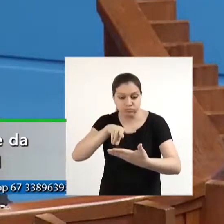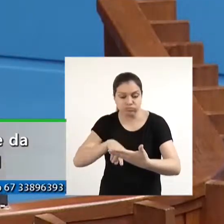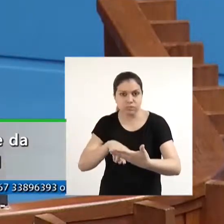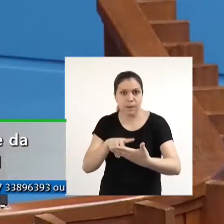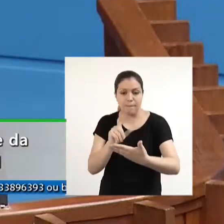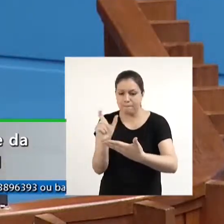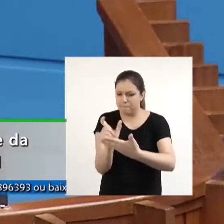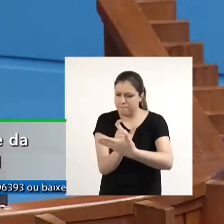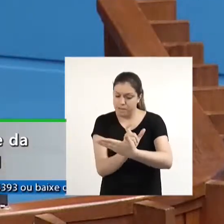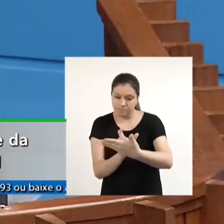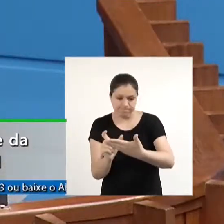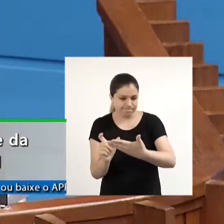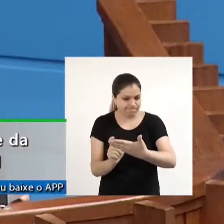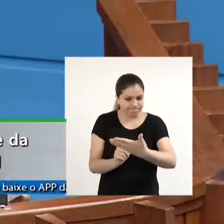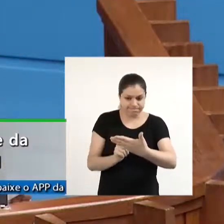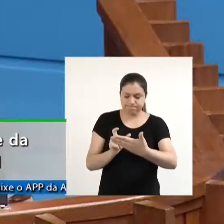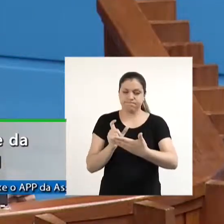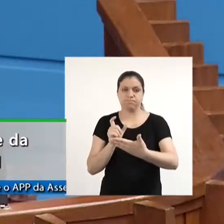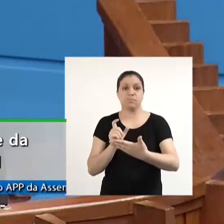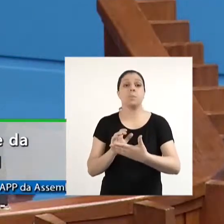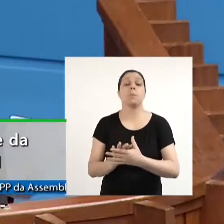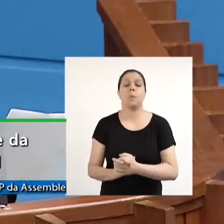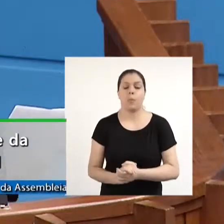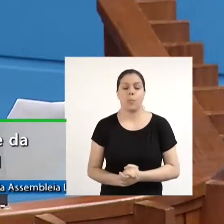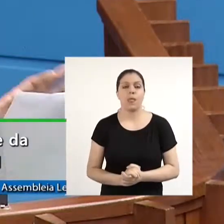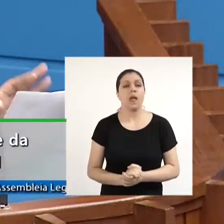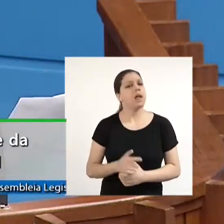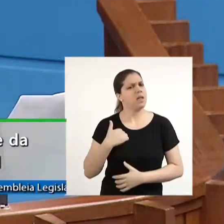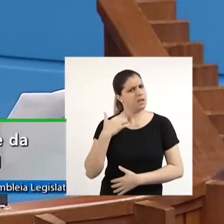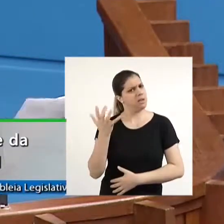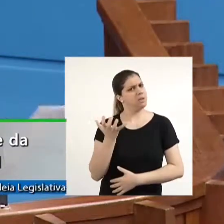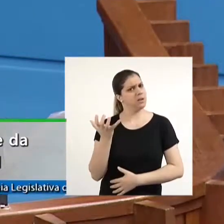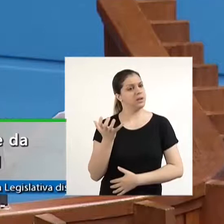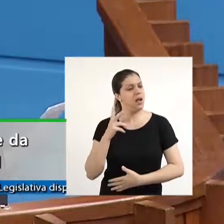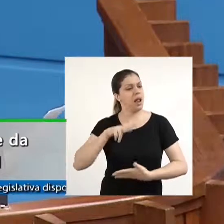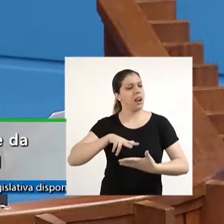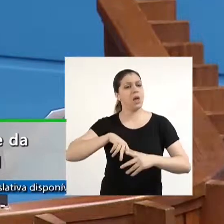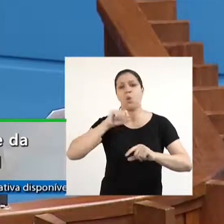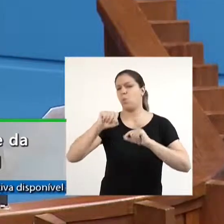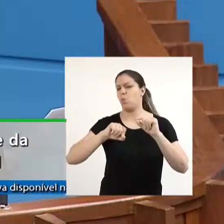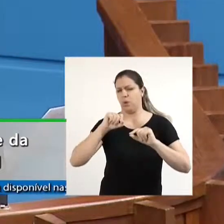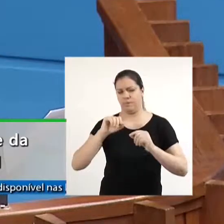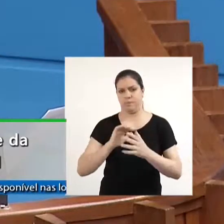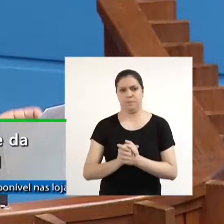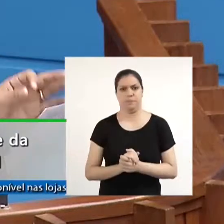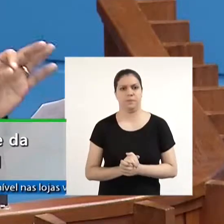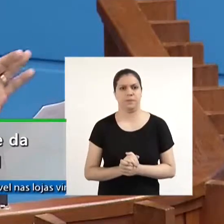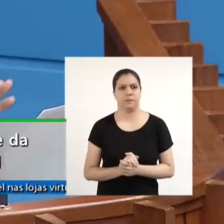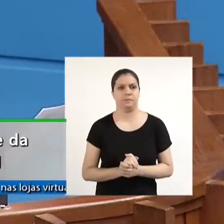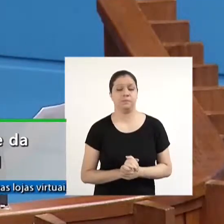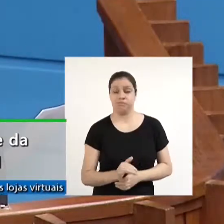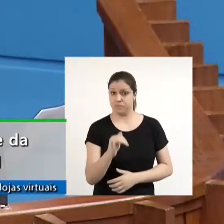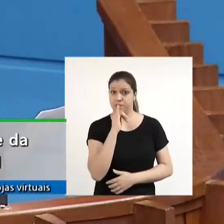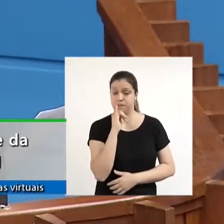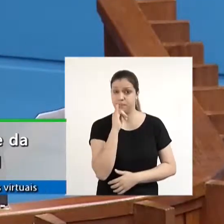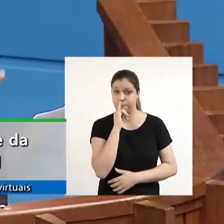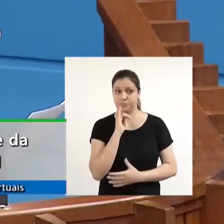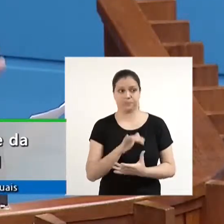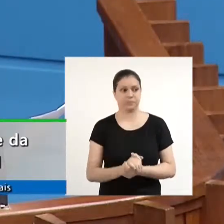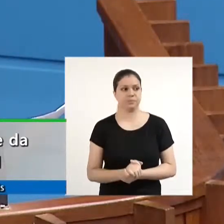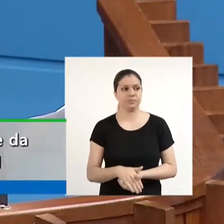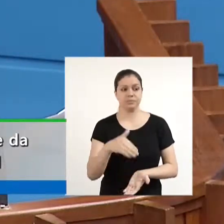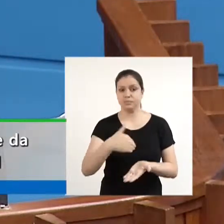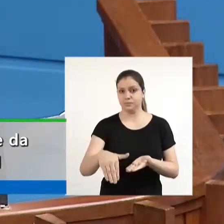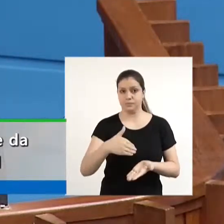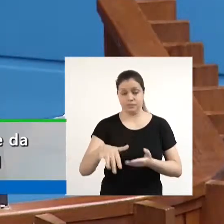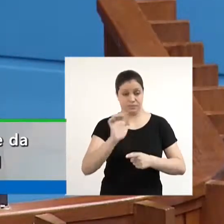E eu gostaria de ler aqui um pouquinho sobre isso. Exemplo: a